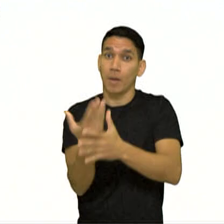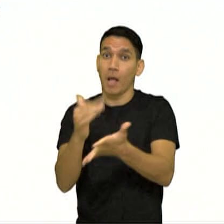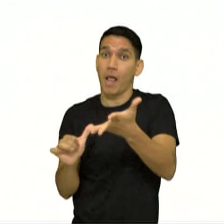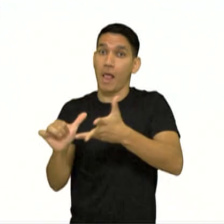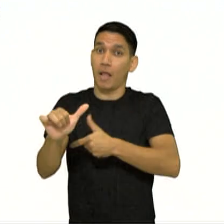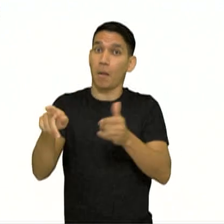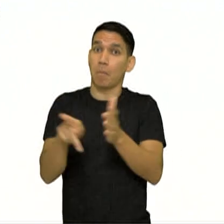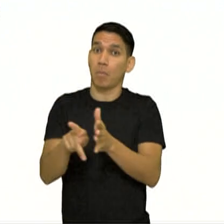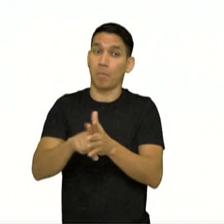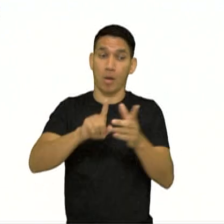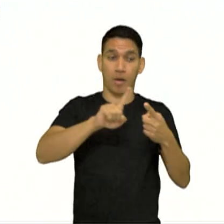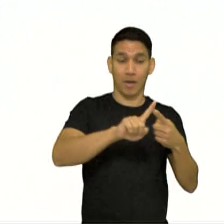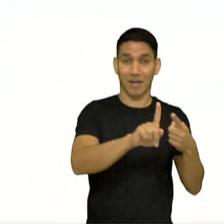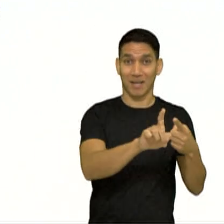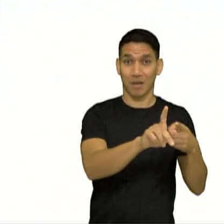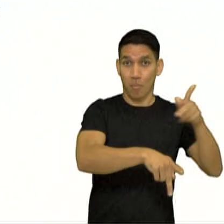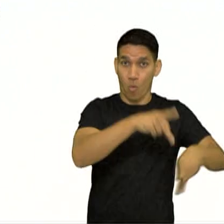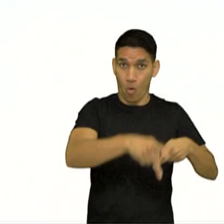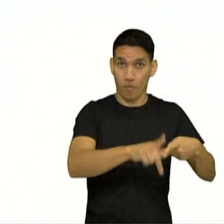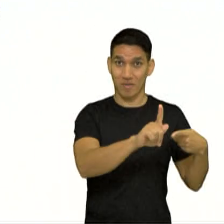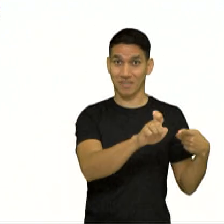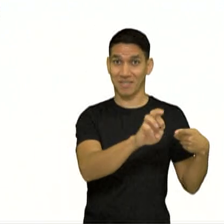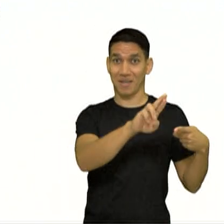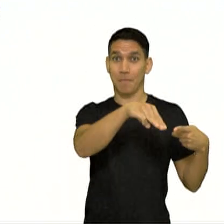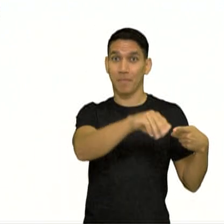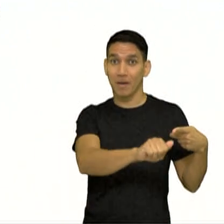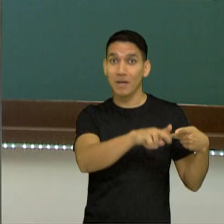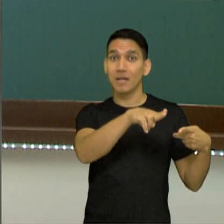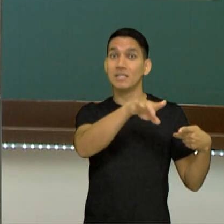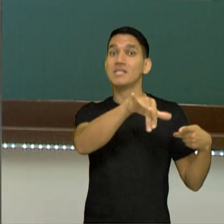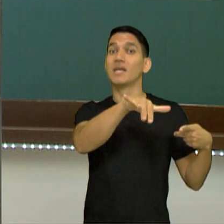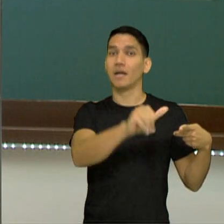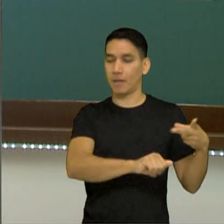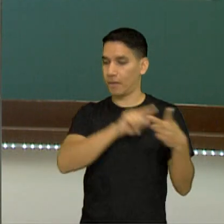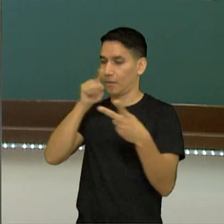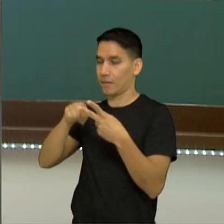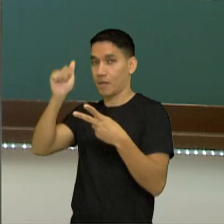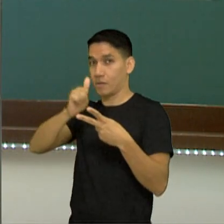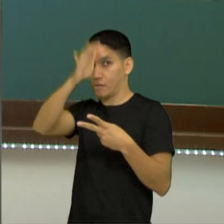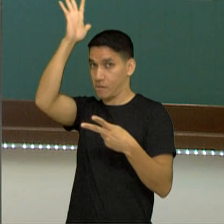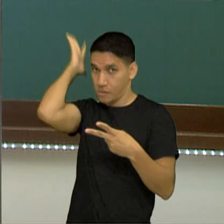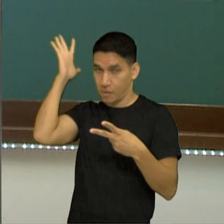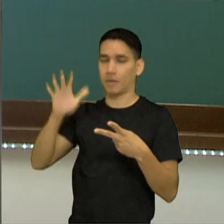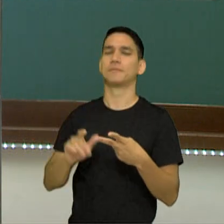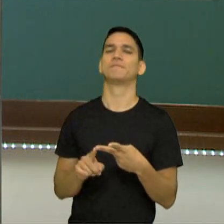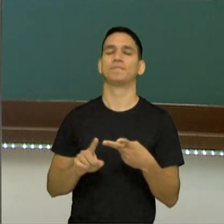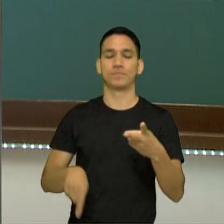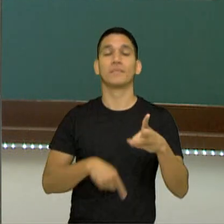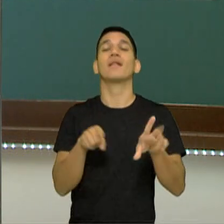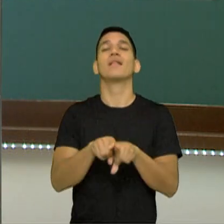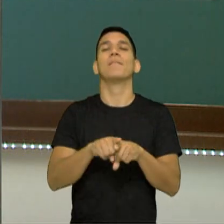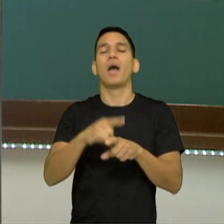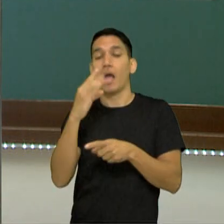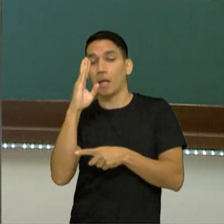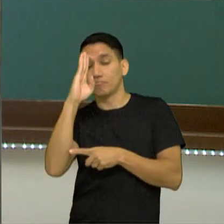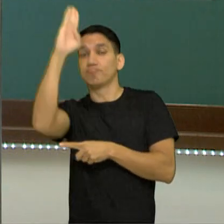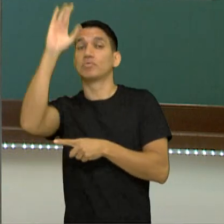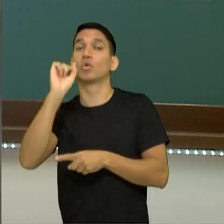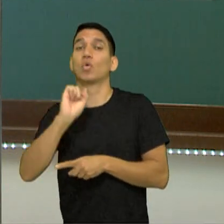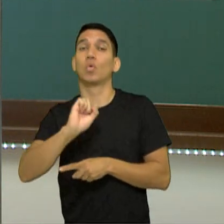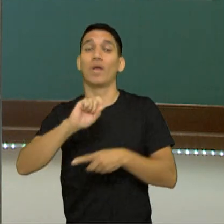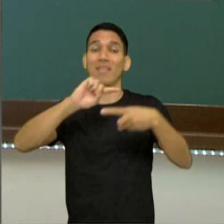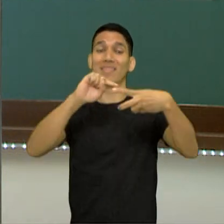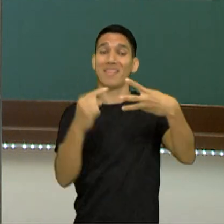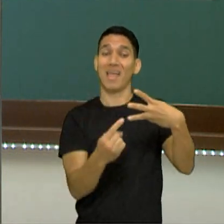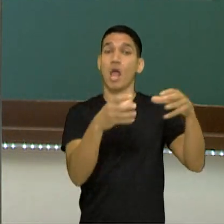origem germânica e romana, né? A gente vai ter o destaque também de 3 grupos,